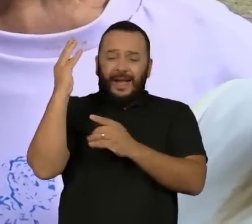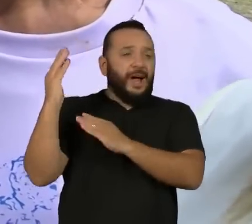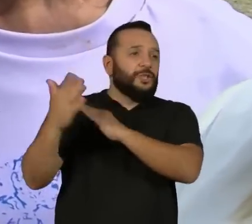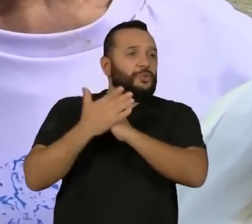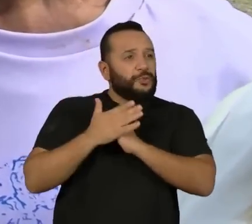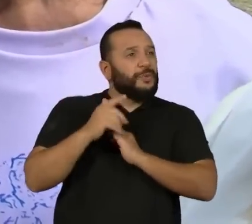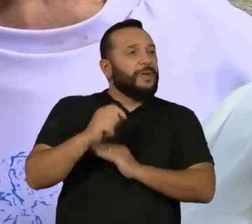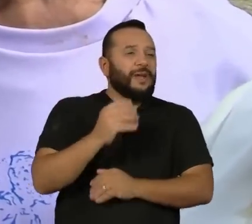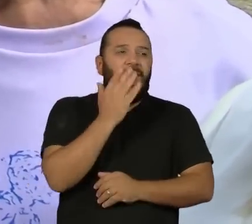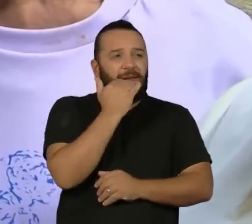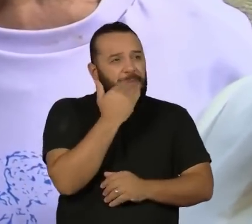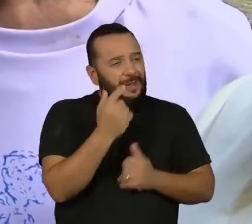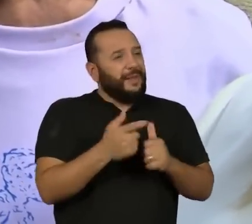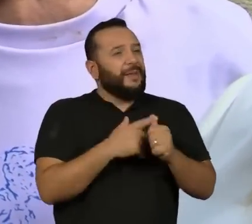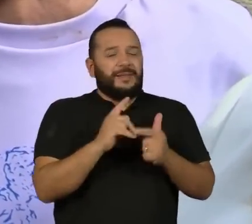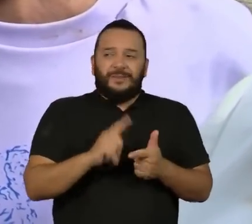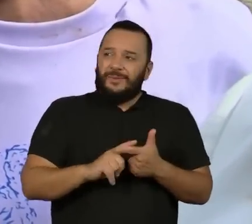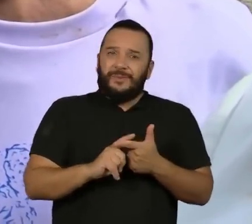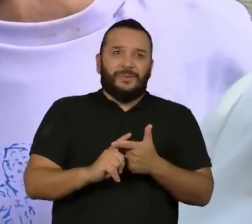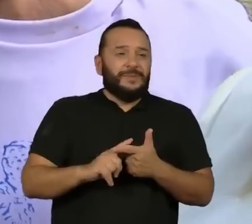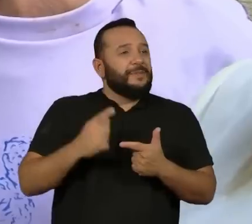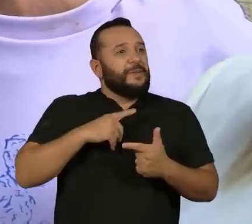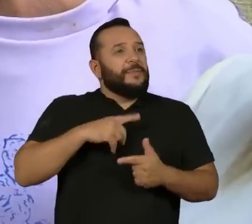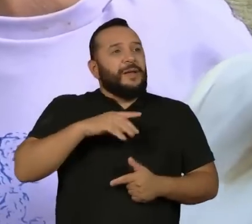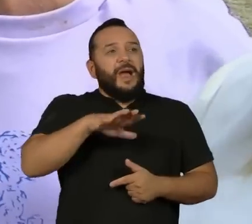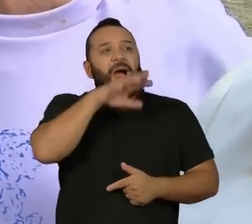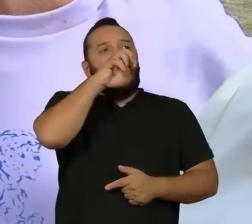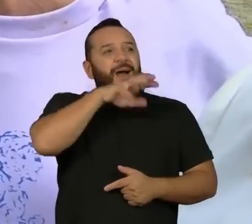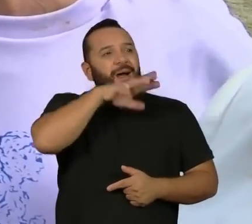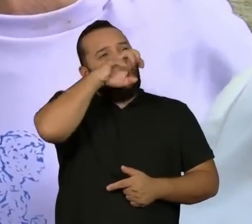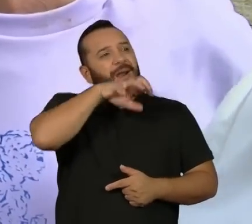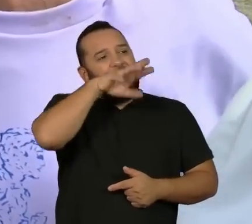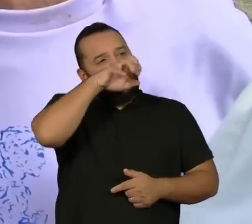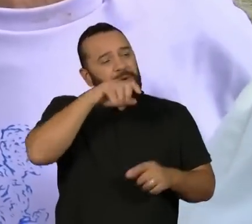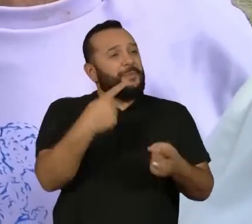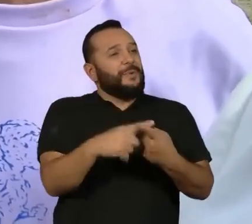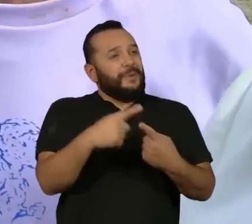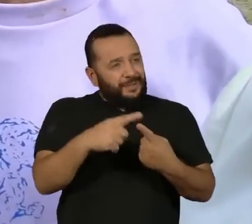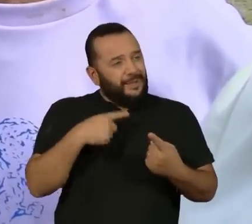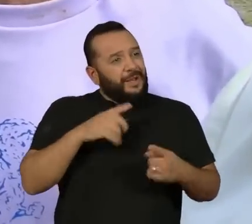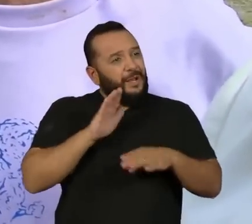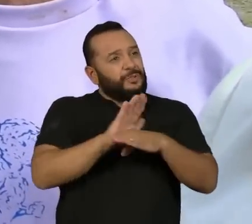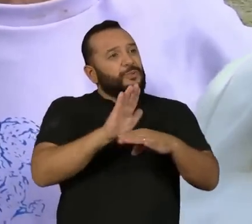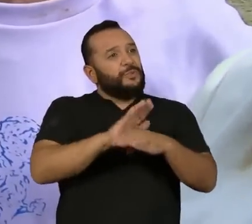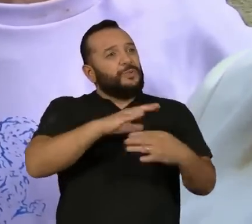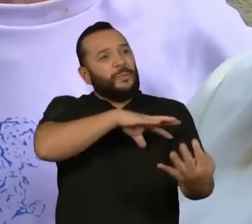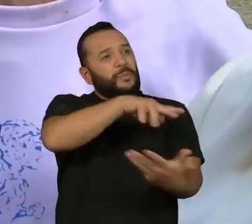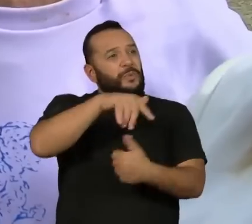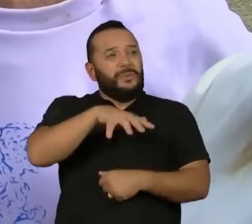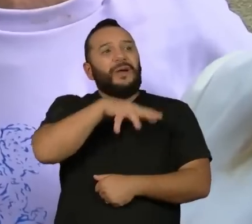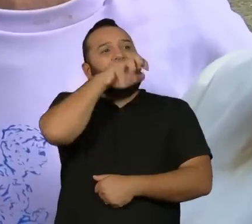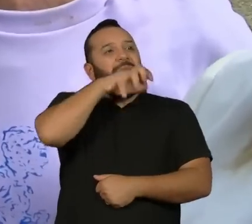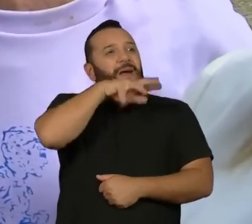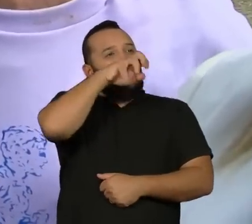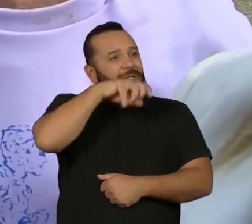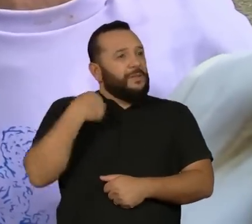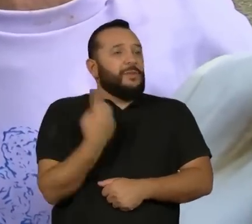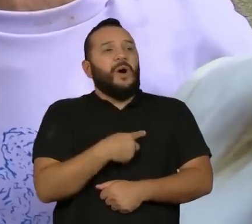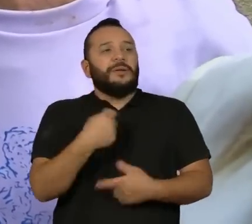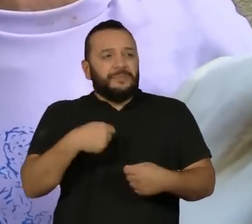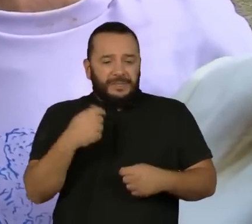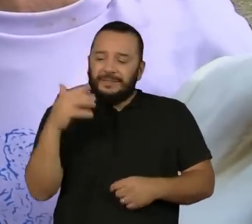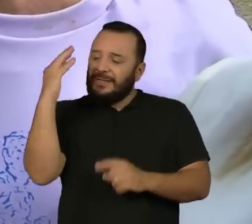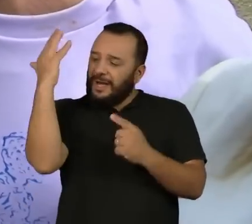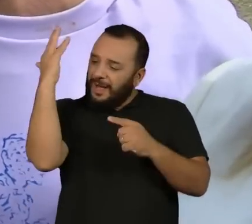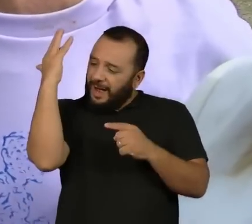alimento, até pelo oxigênio, porque elas dão oxigênio para o planeta e tal. A gente precisa muito delas, então a gente tem